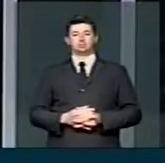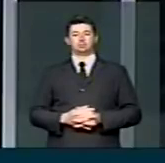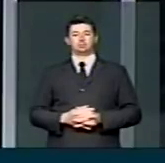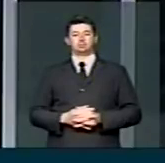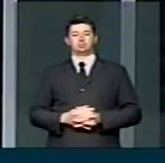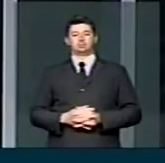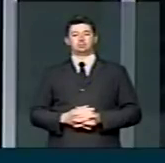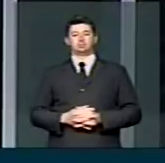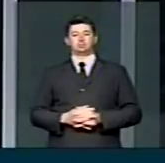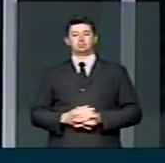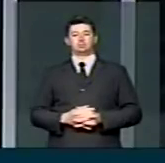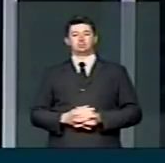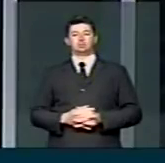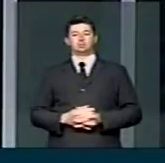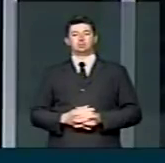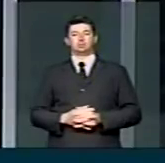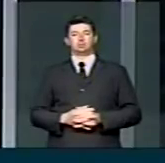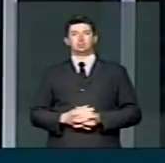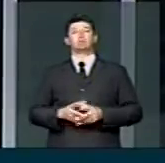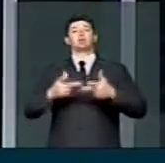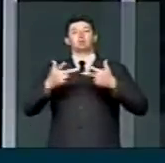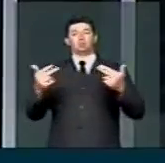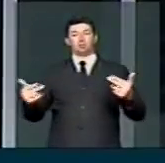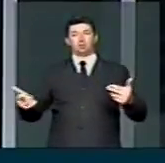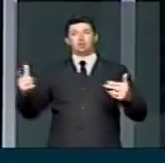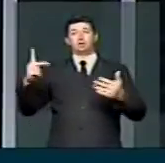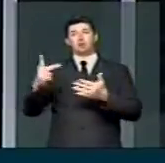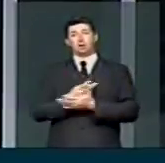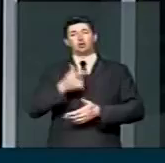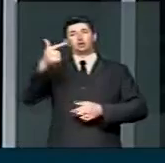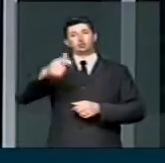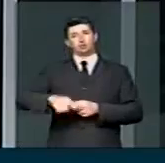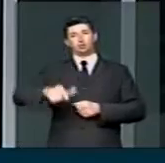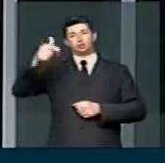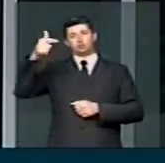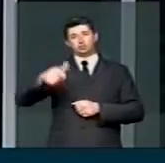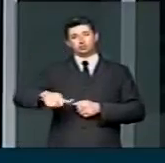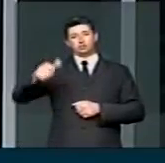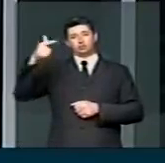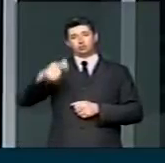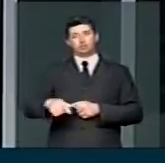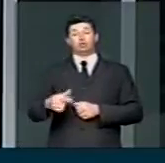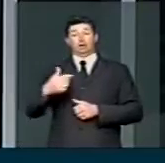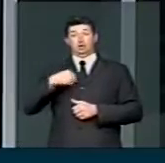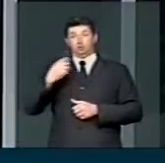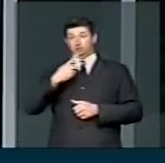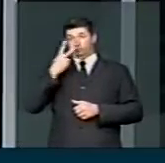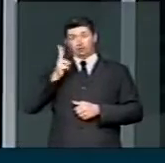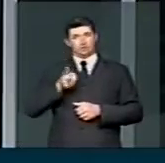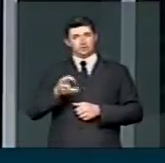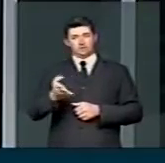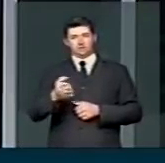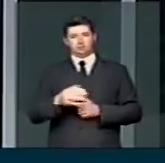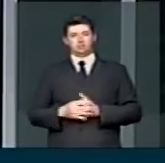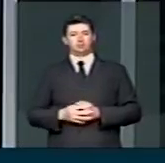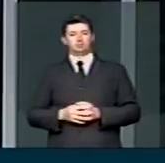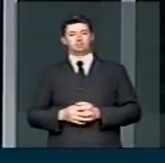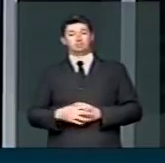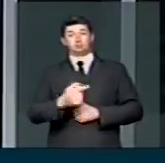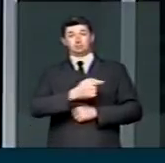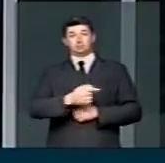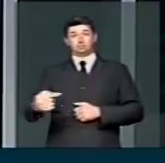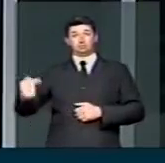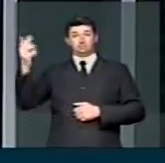voltar aqui a um tema que tem sido recorrente nas minhas manifestações. A